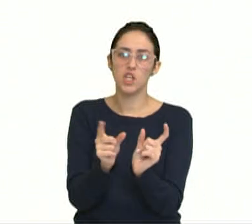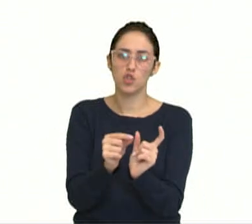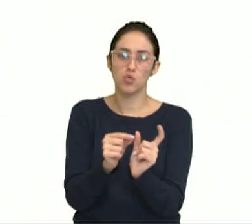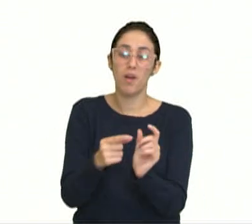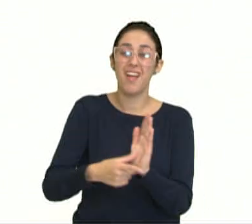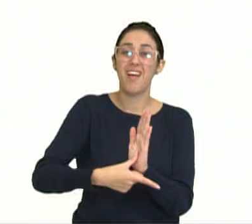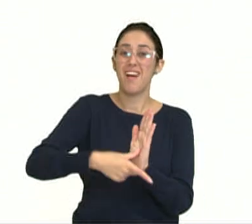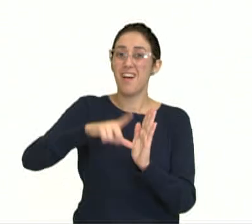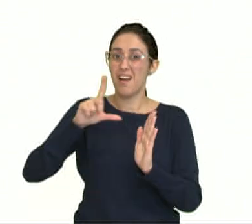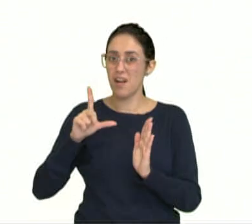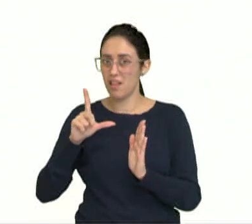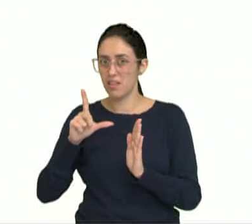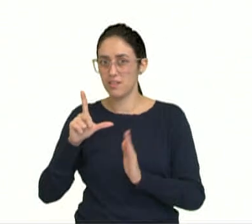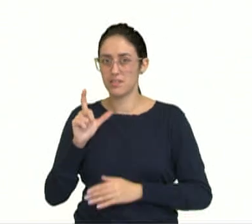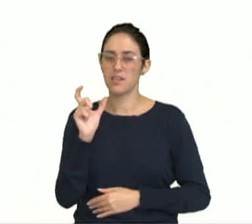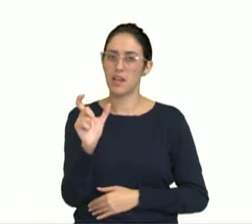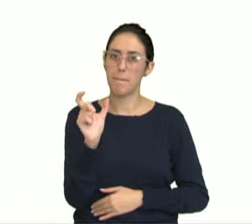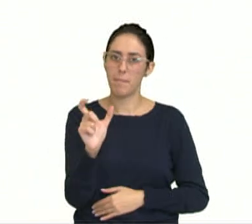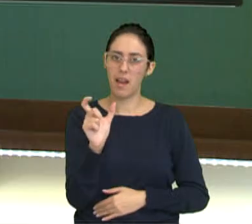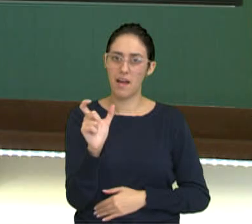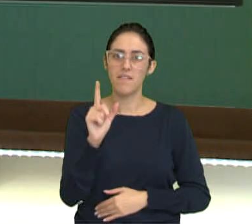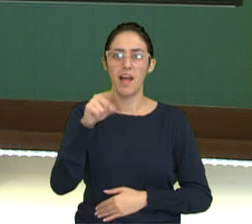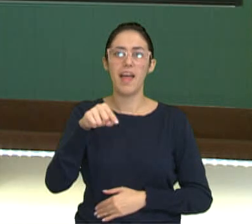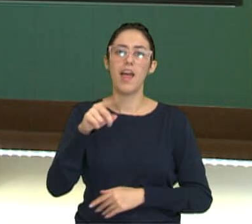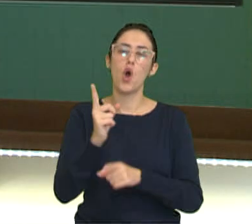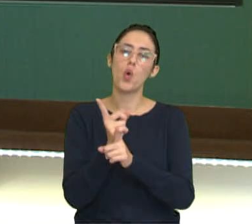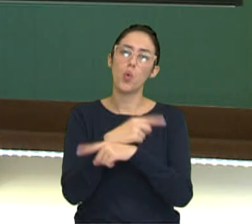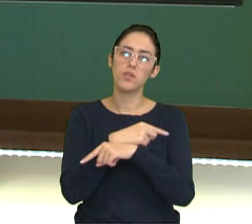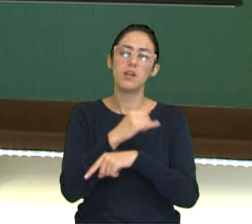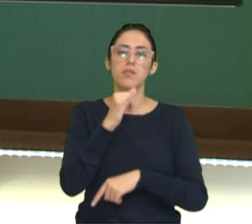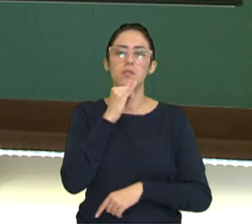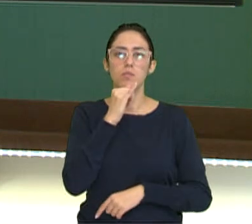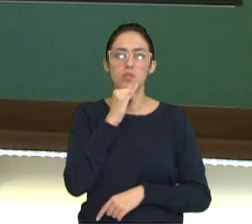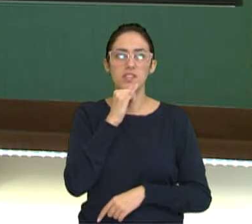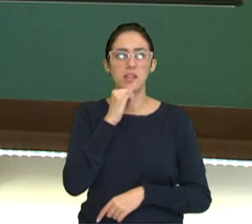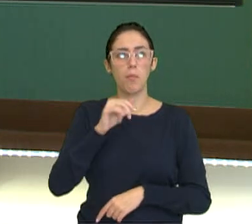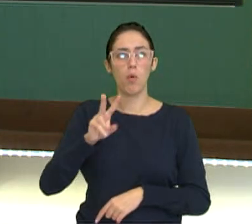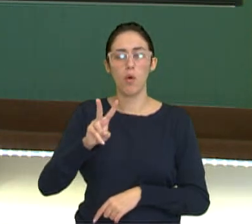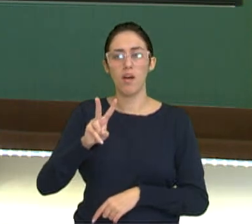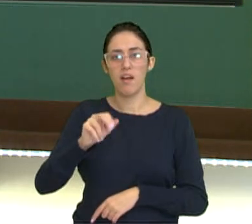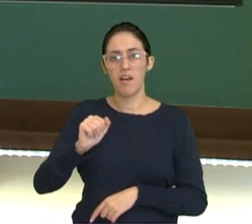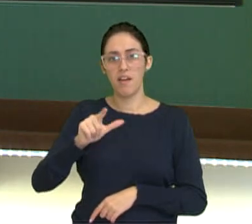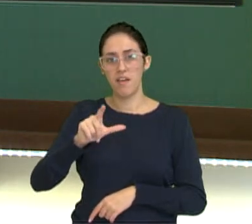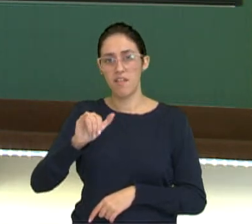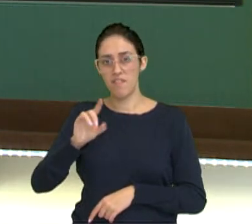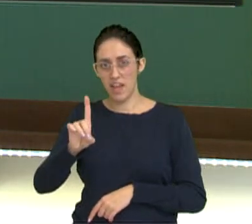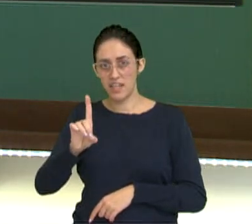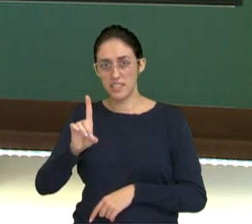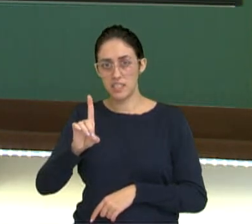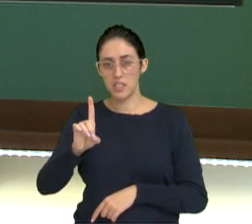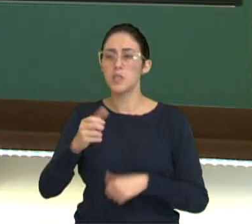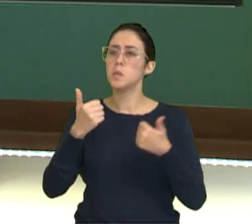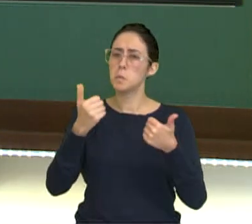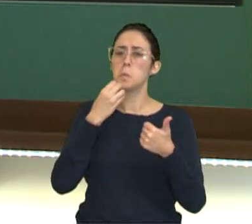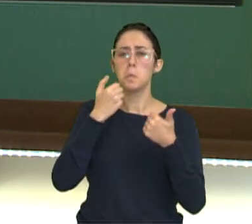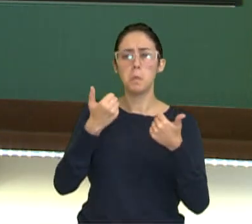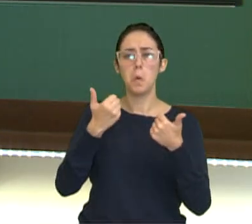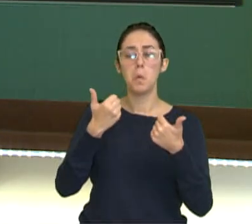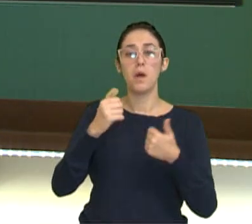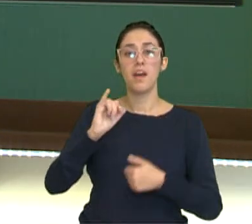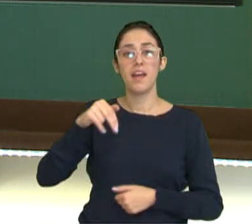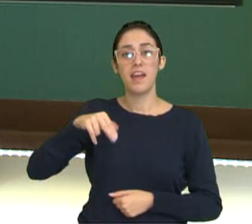das palavras, para dar o contrário dela. Então, por exemplo, valid, válido, invalid, inválido, tá